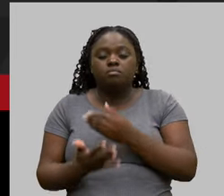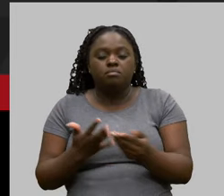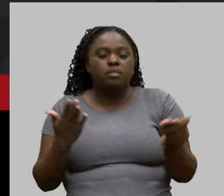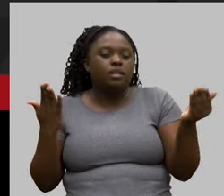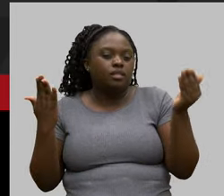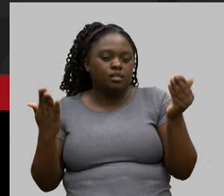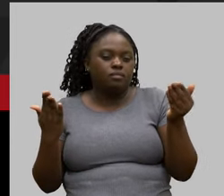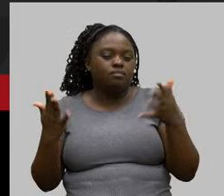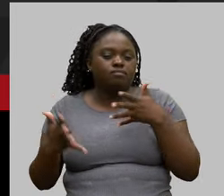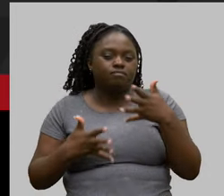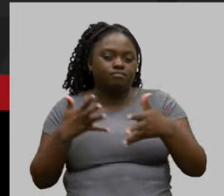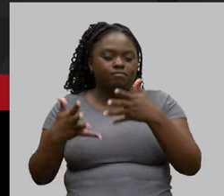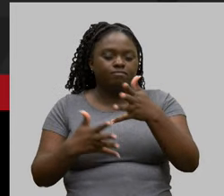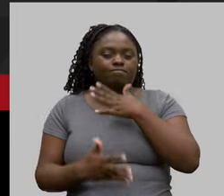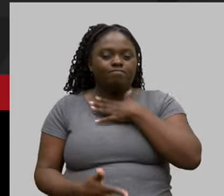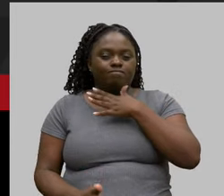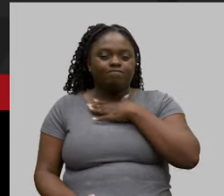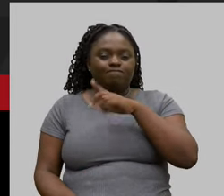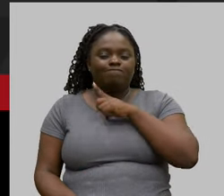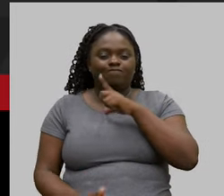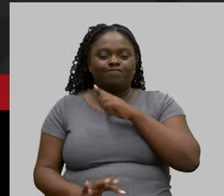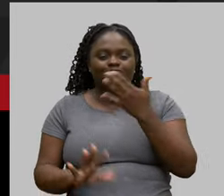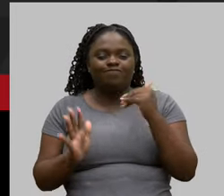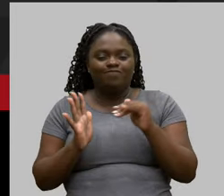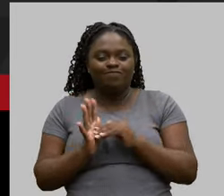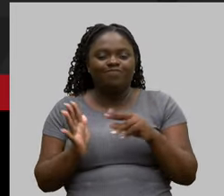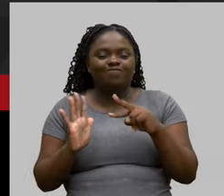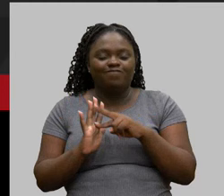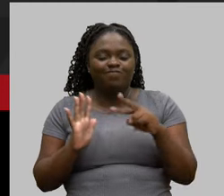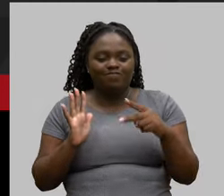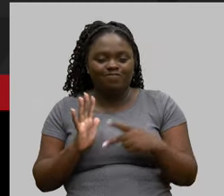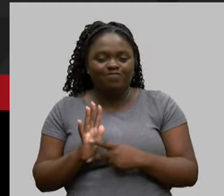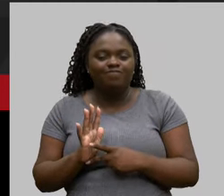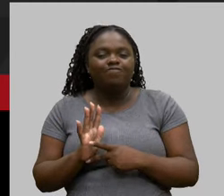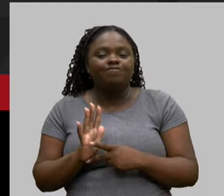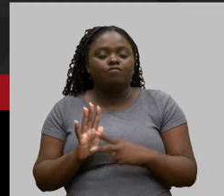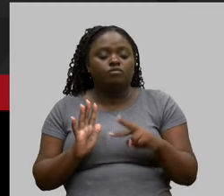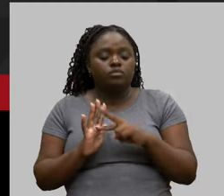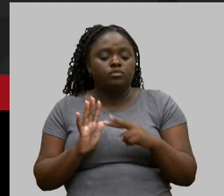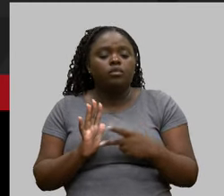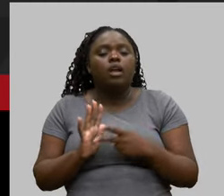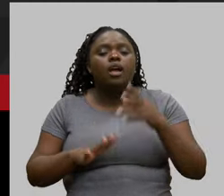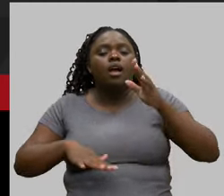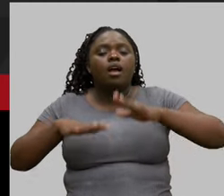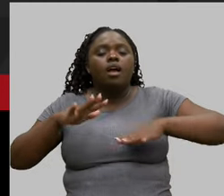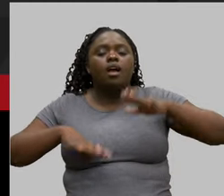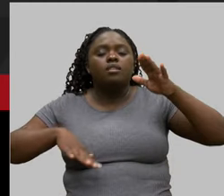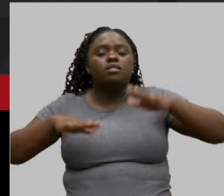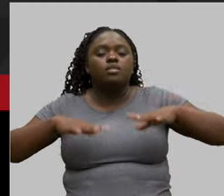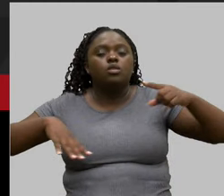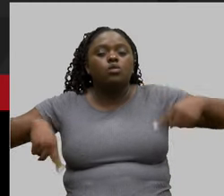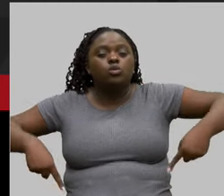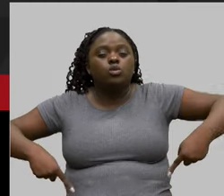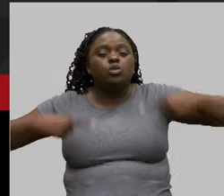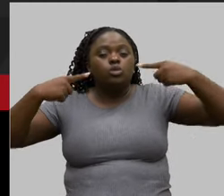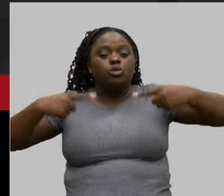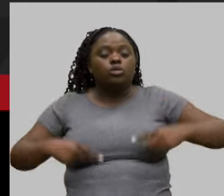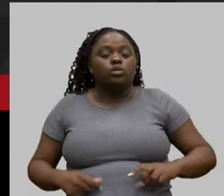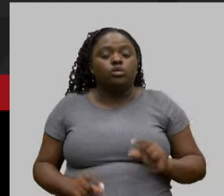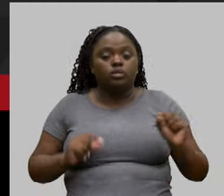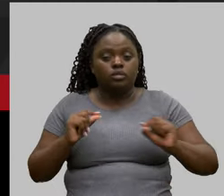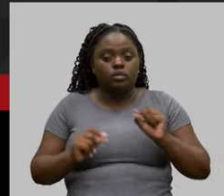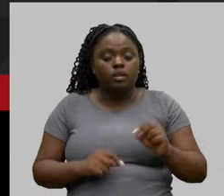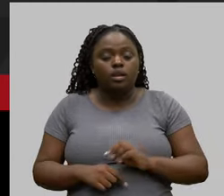palavrinha que tem todo um significado e esse significado por vezes é muito é o desafiador que é a